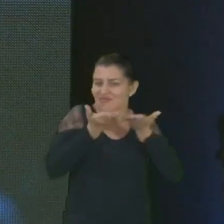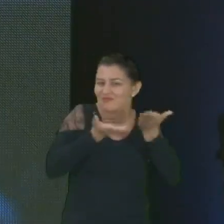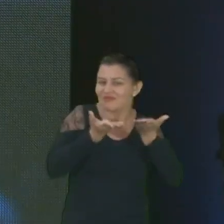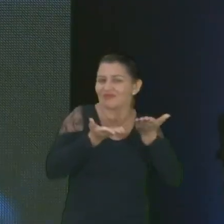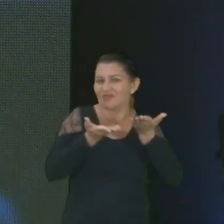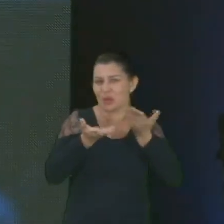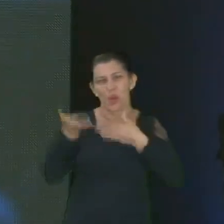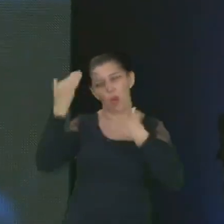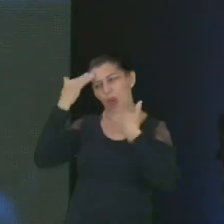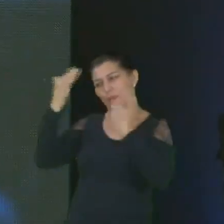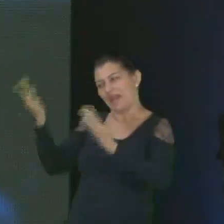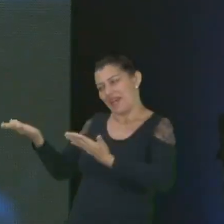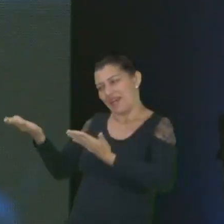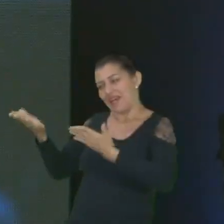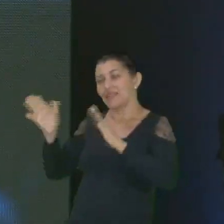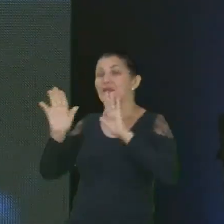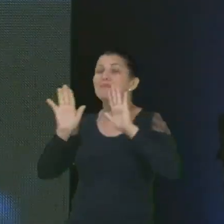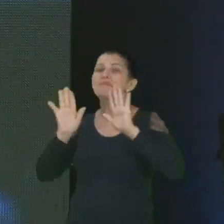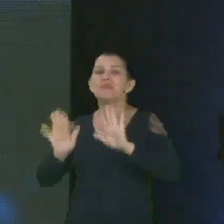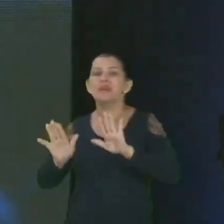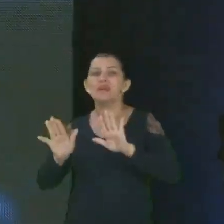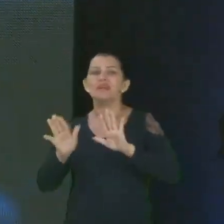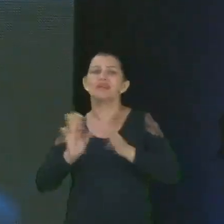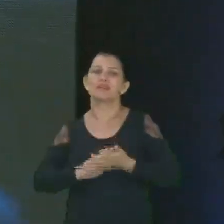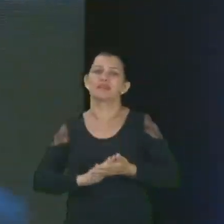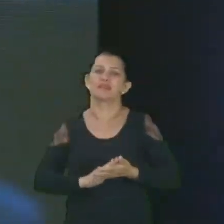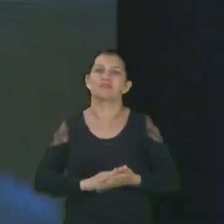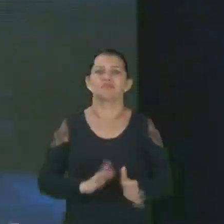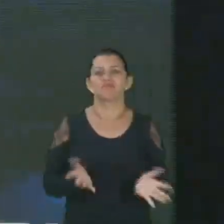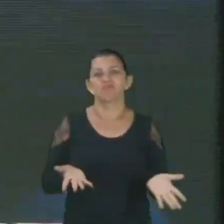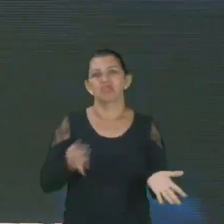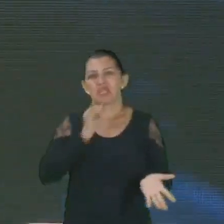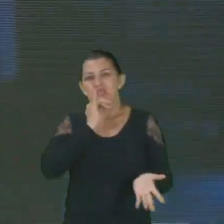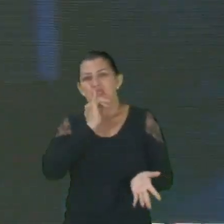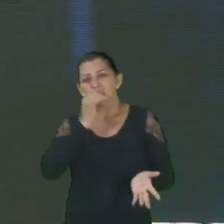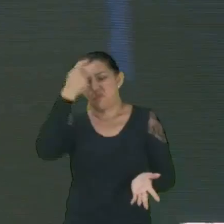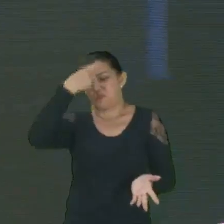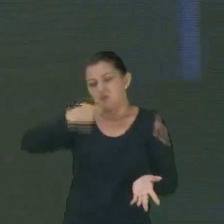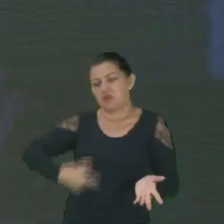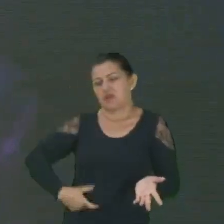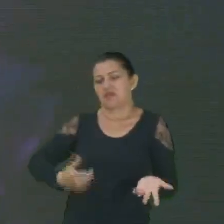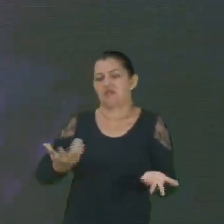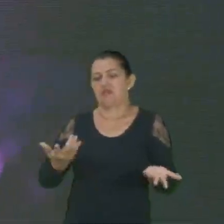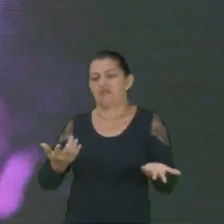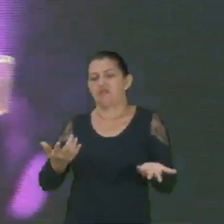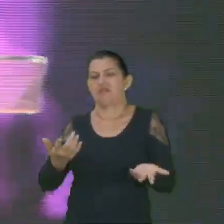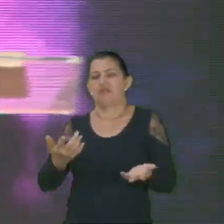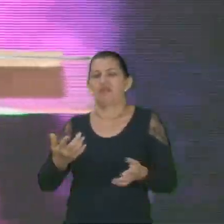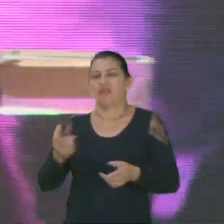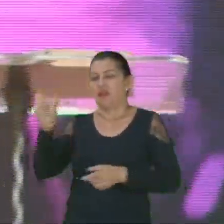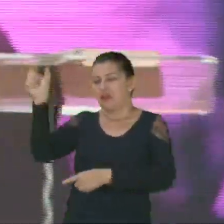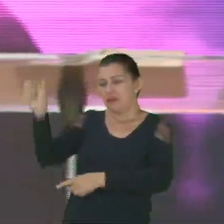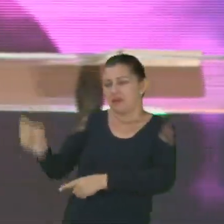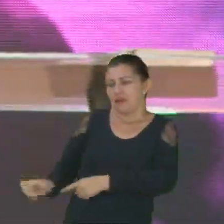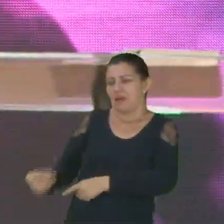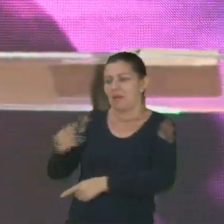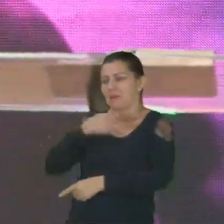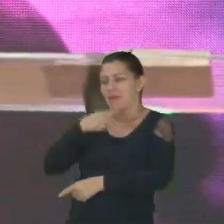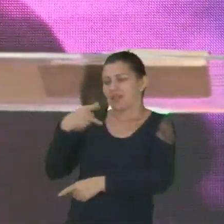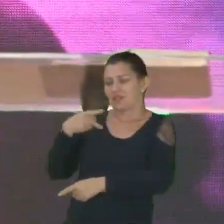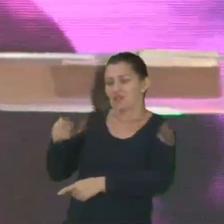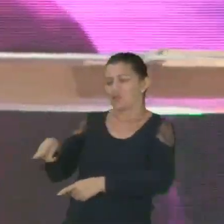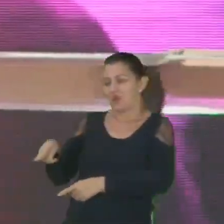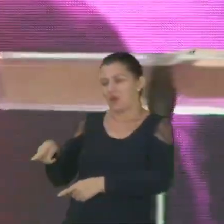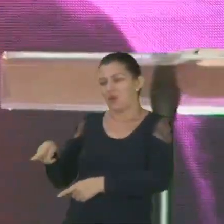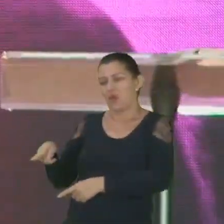Mas não é porque, eu estou aqui porque o pastor Silas é muito gente boa, pastor Adeil, pastor